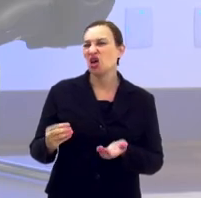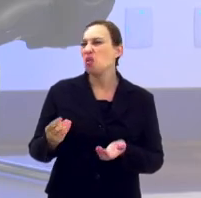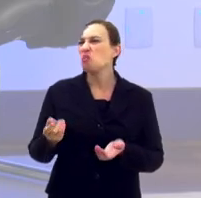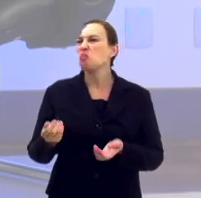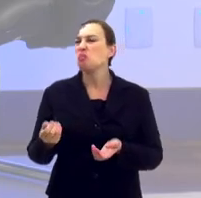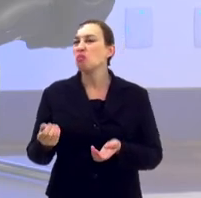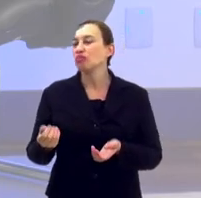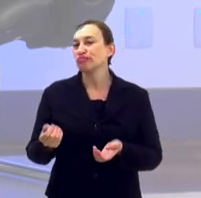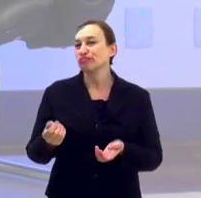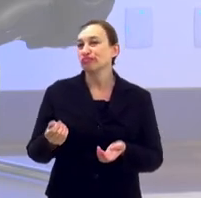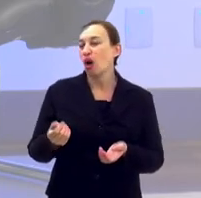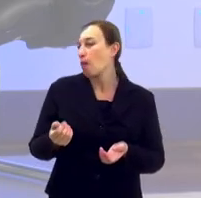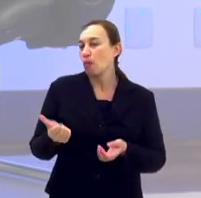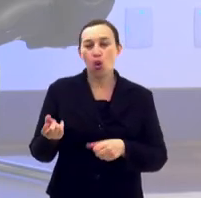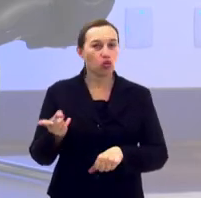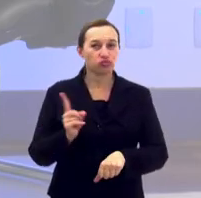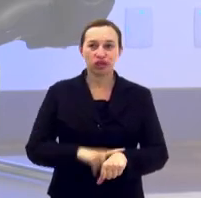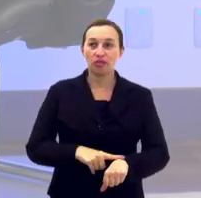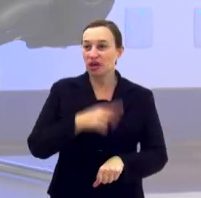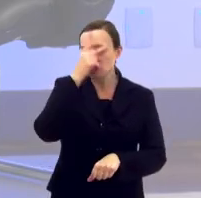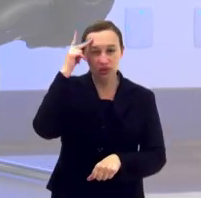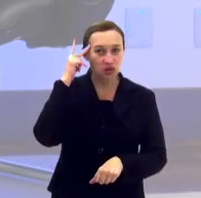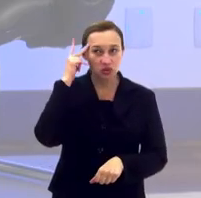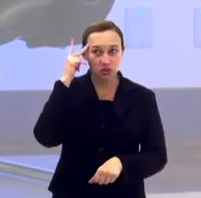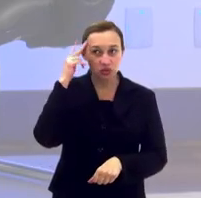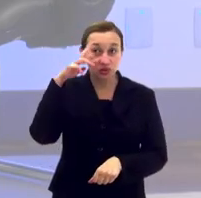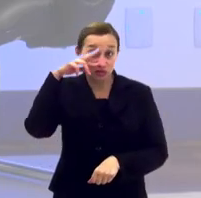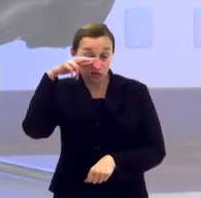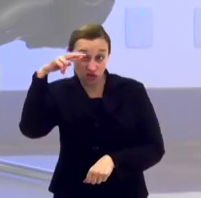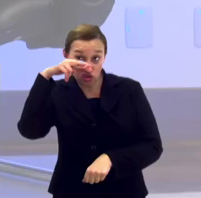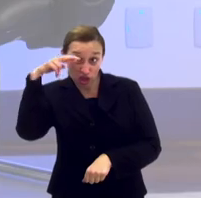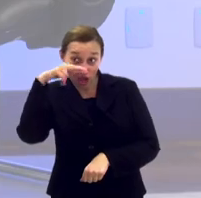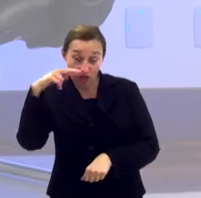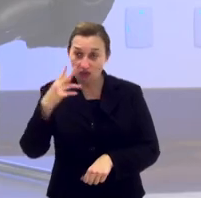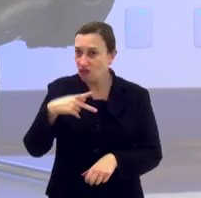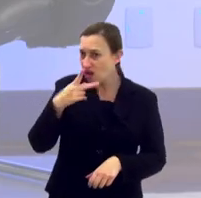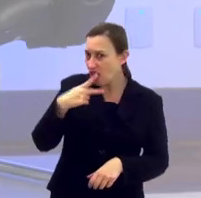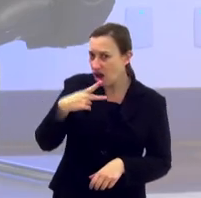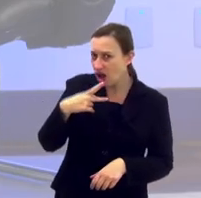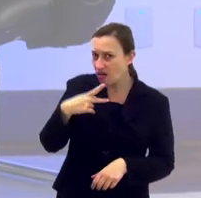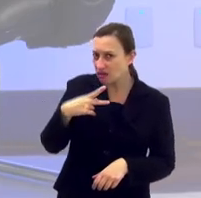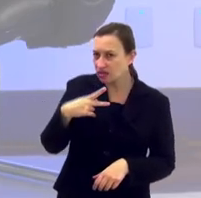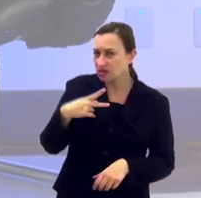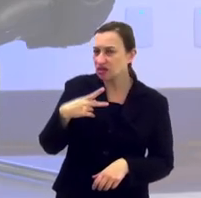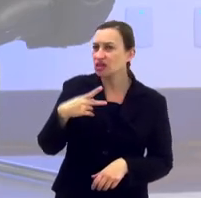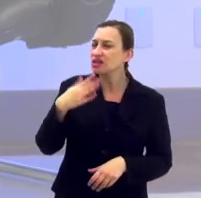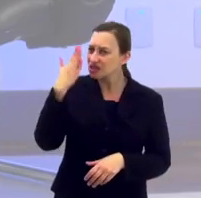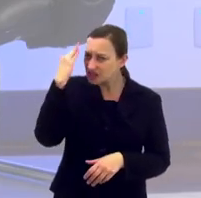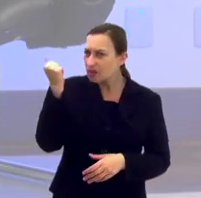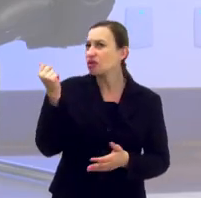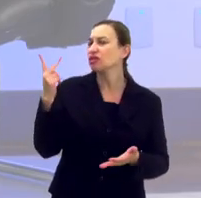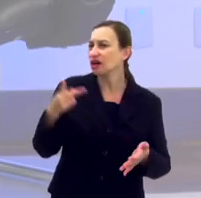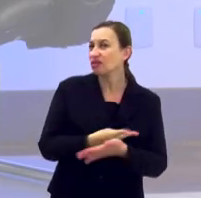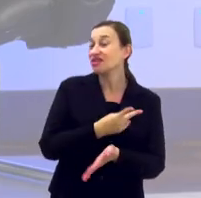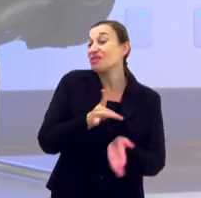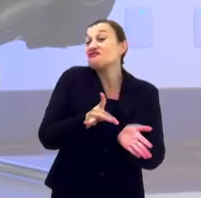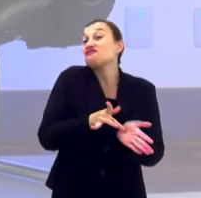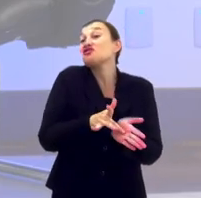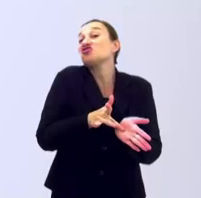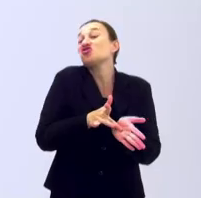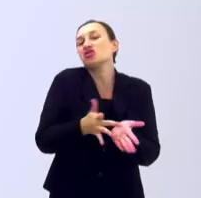Não levou muito tempo para o mundo saber o que estava acontecendo, porque pessoas fugiram, pessoas falavam, mas